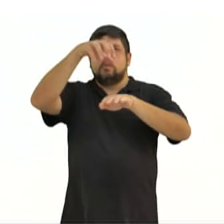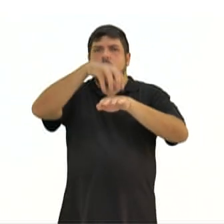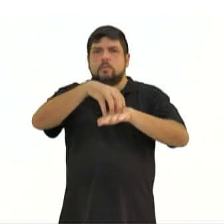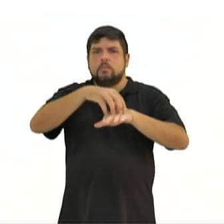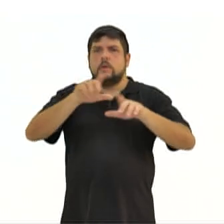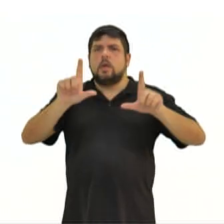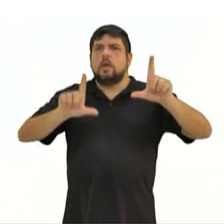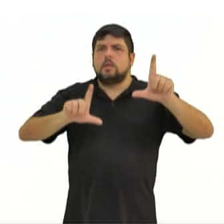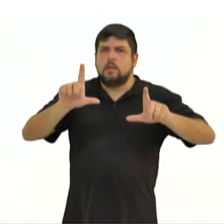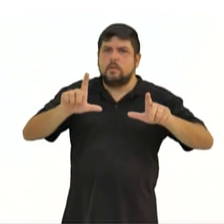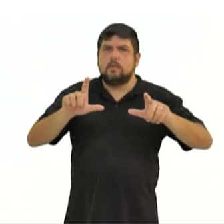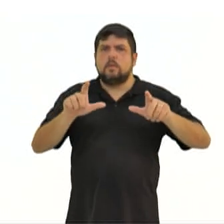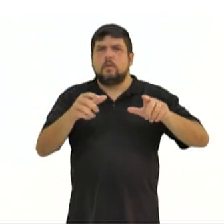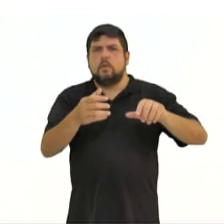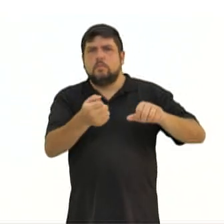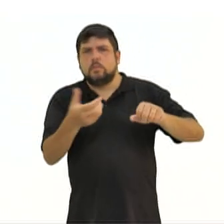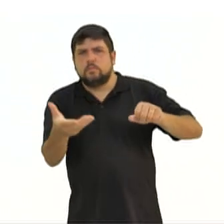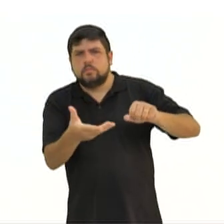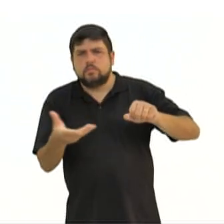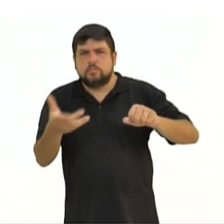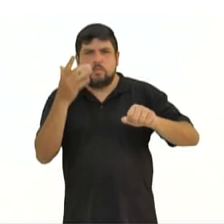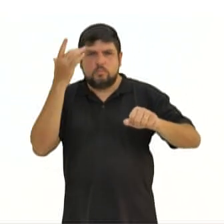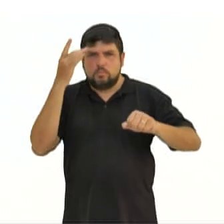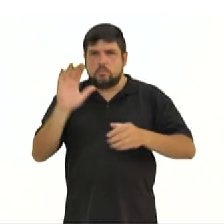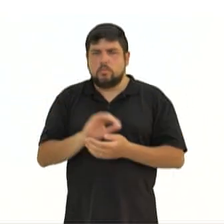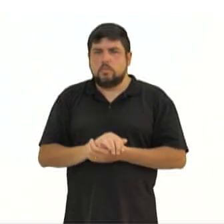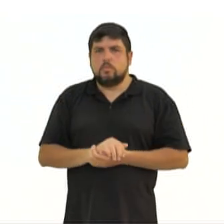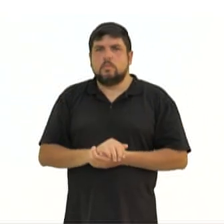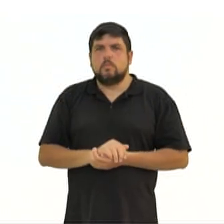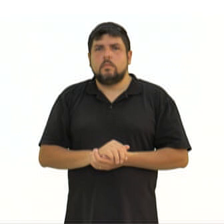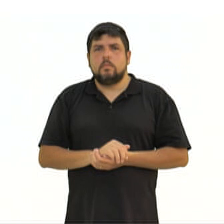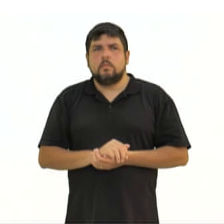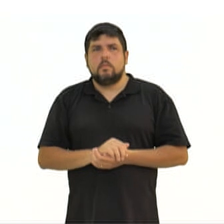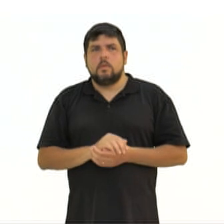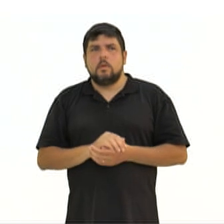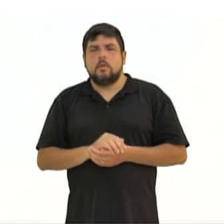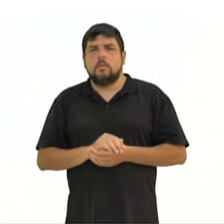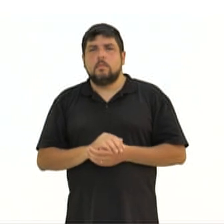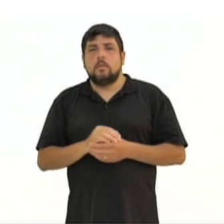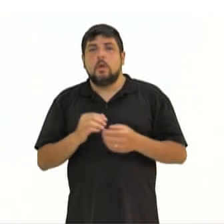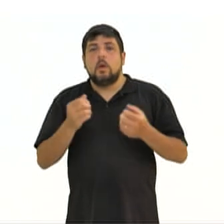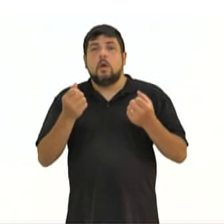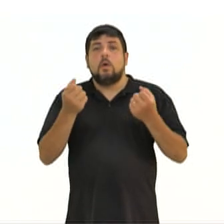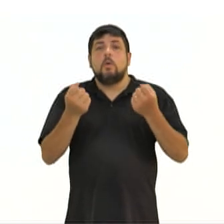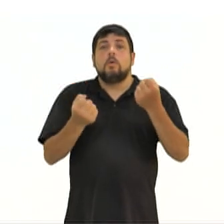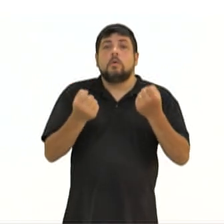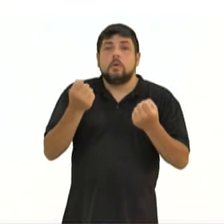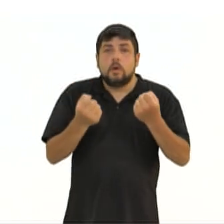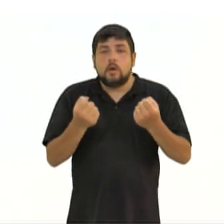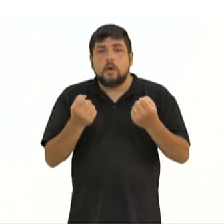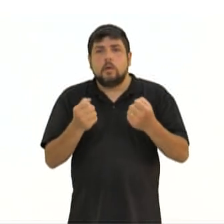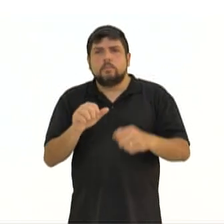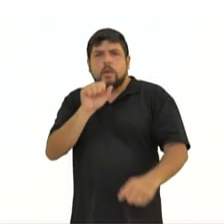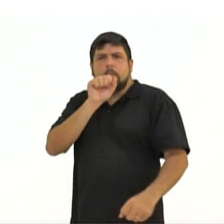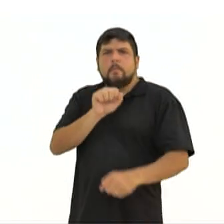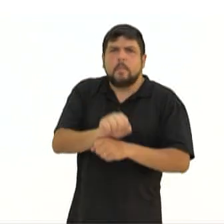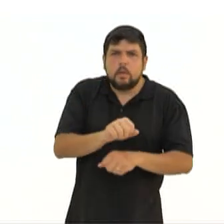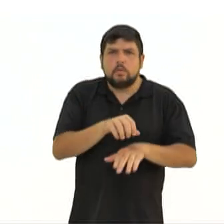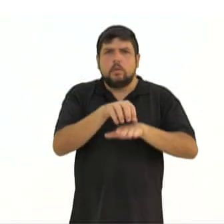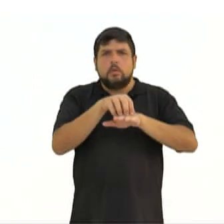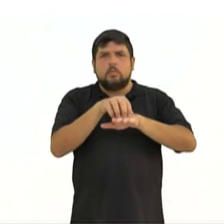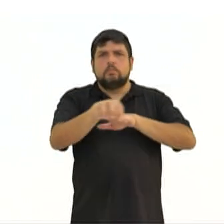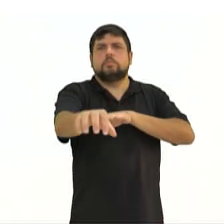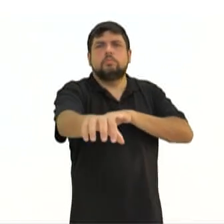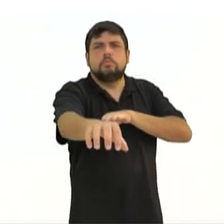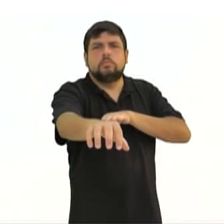alguma coisa, algum objeto em cima desse carro. O carro precisou frear bruscamente e olha só o